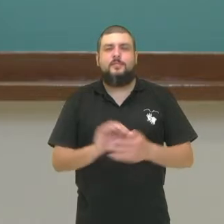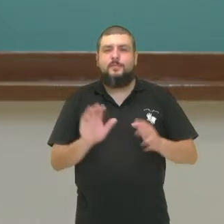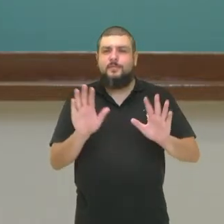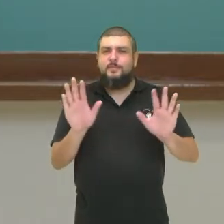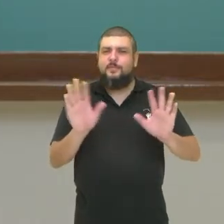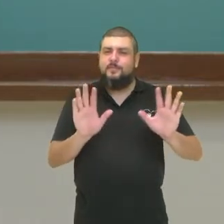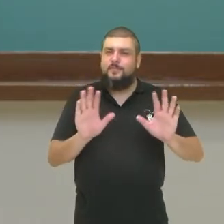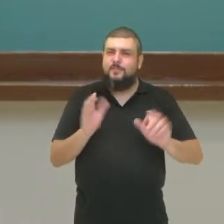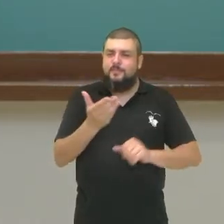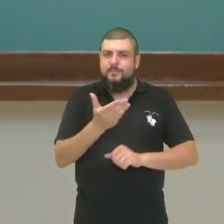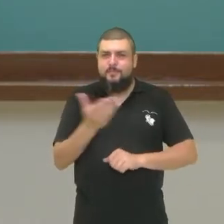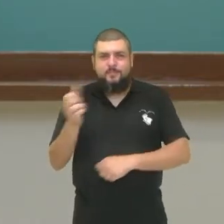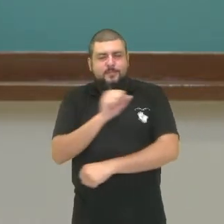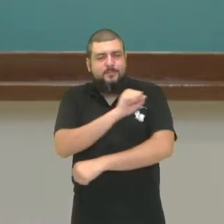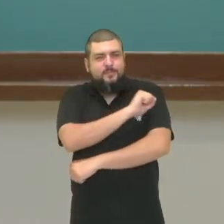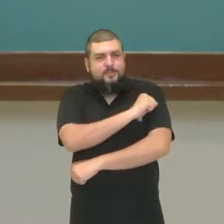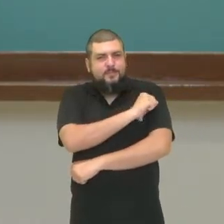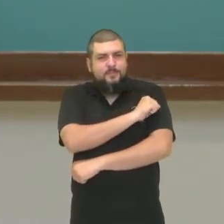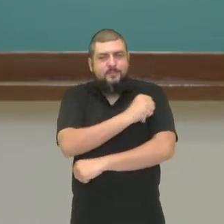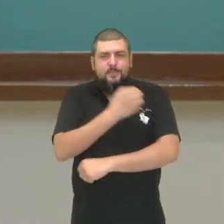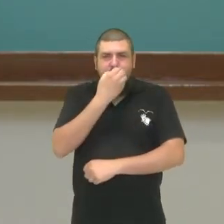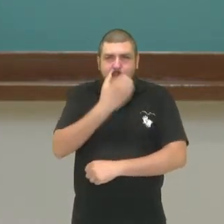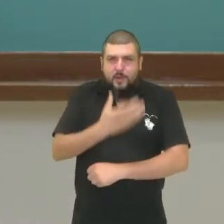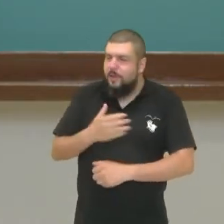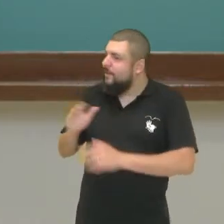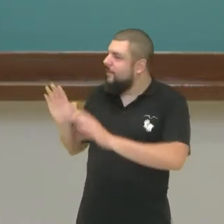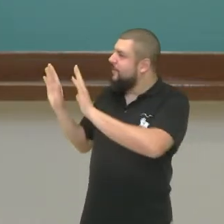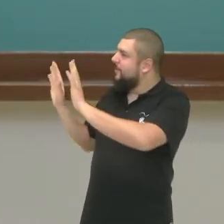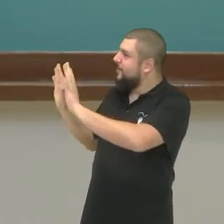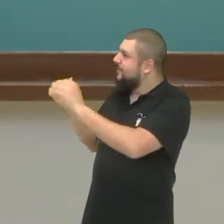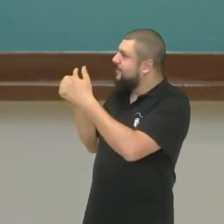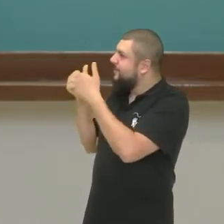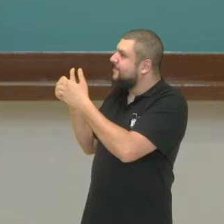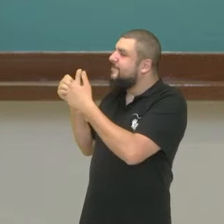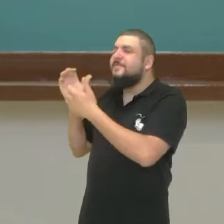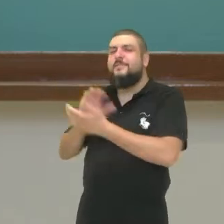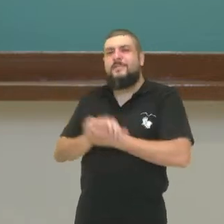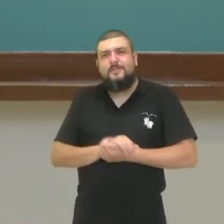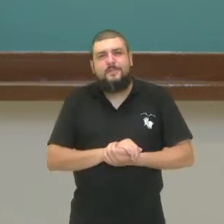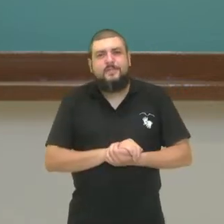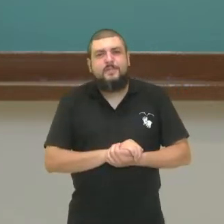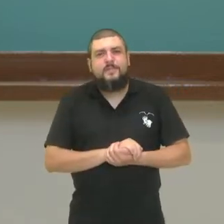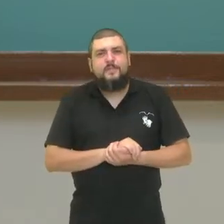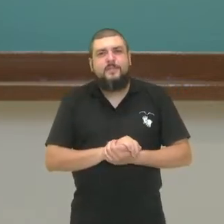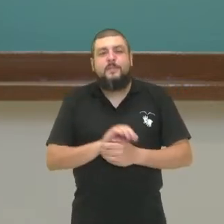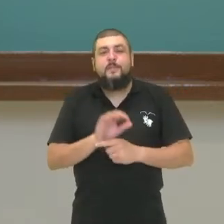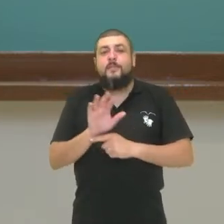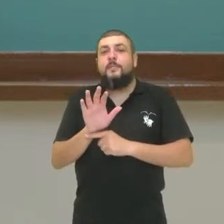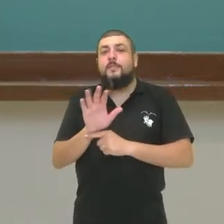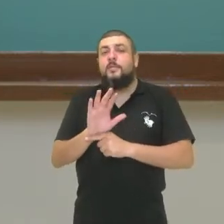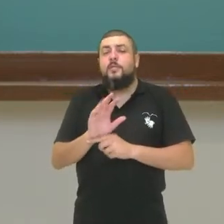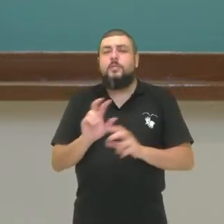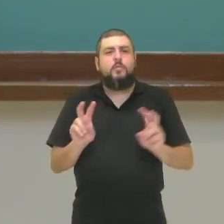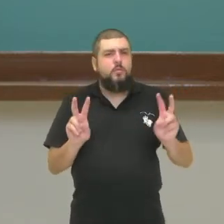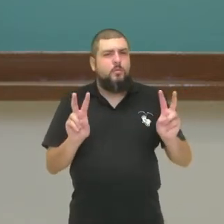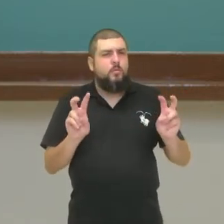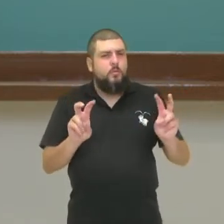Olá, estudantes do 8º ano, tudo bem com vocês? Olá, Paulo, tudo bem com você? Neste vídeo, nós vamos falar